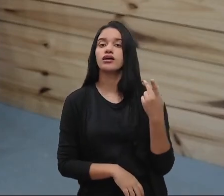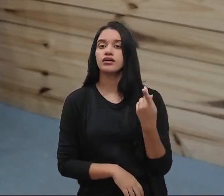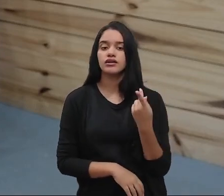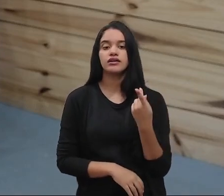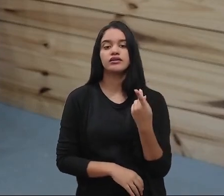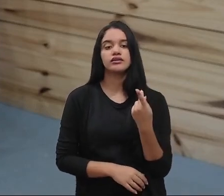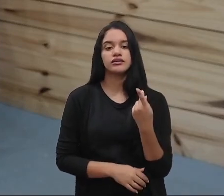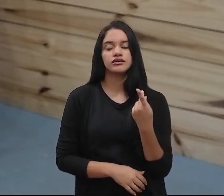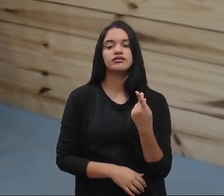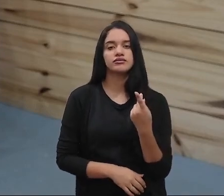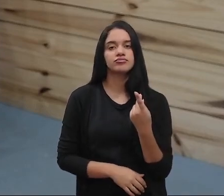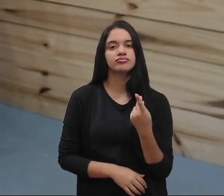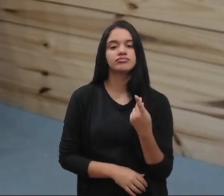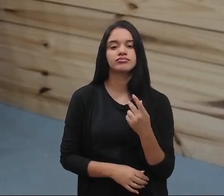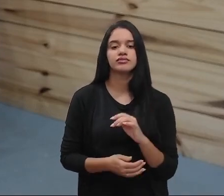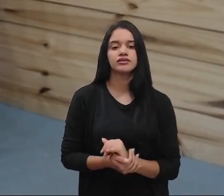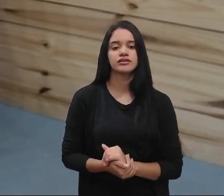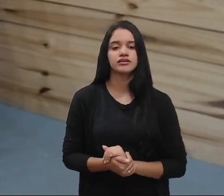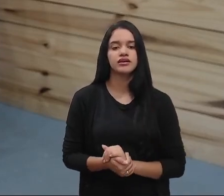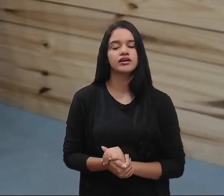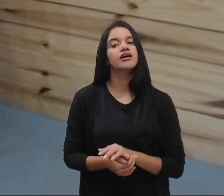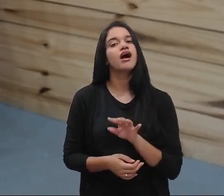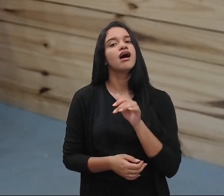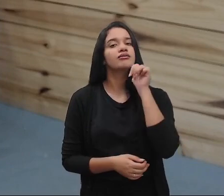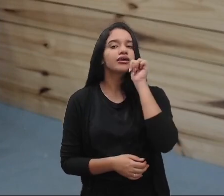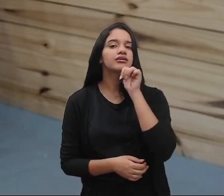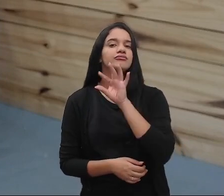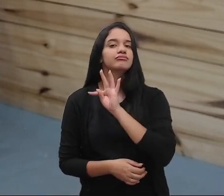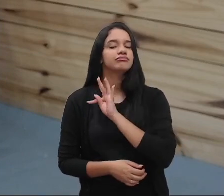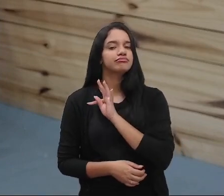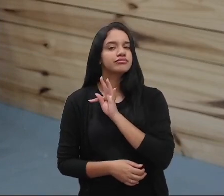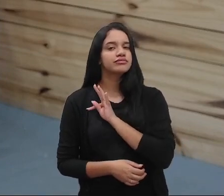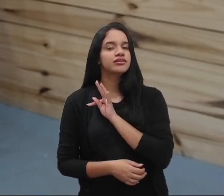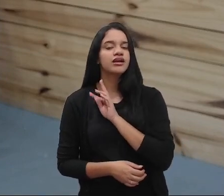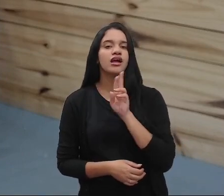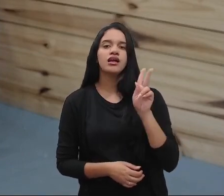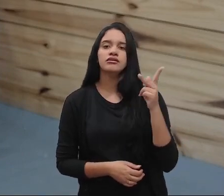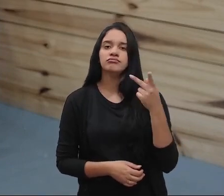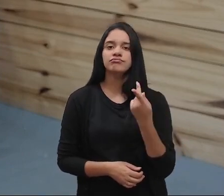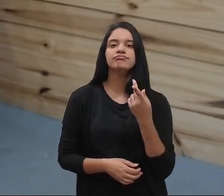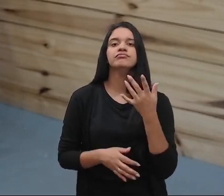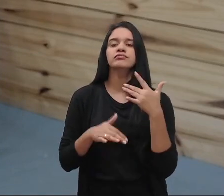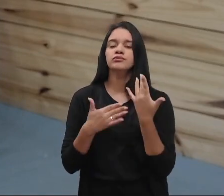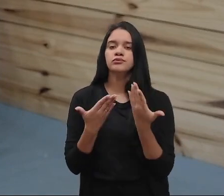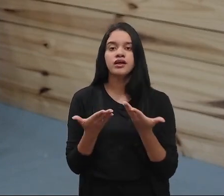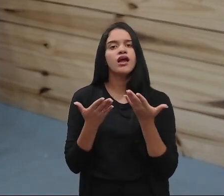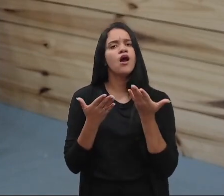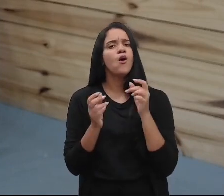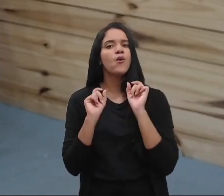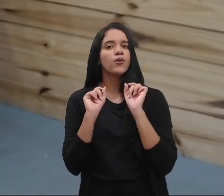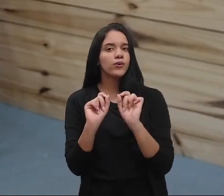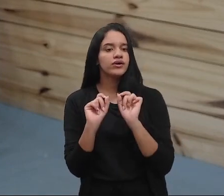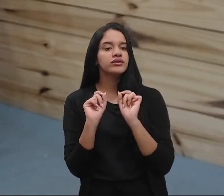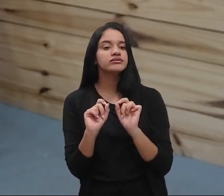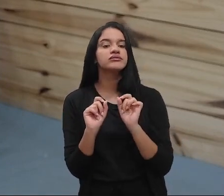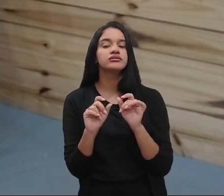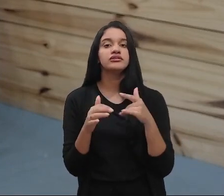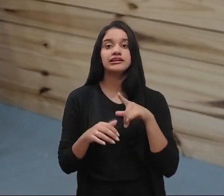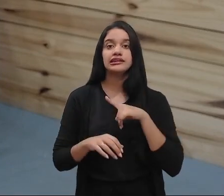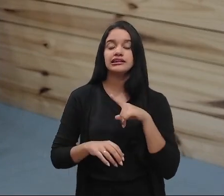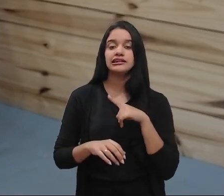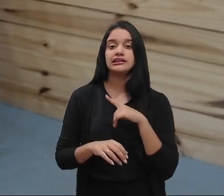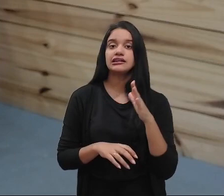o técnico em RH, técnica em RH que está aqui nos ouvindo nesse momento? É justamente isso, Ana. A gente tem